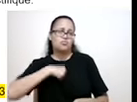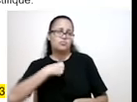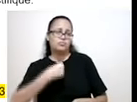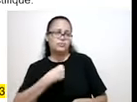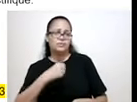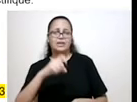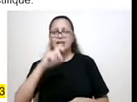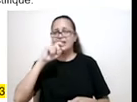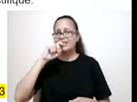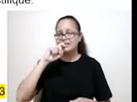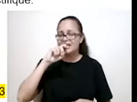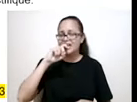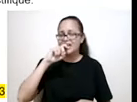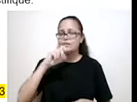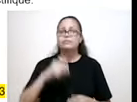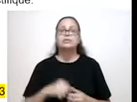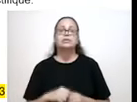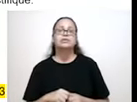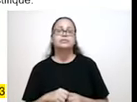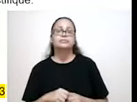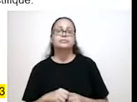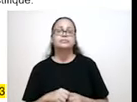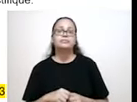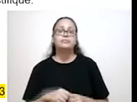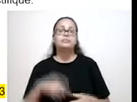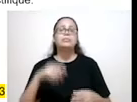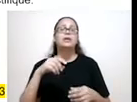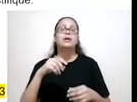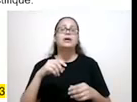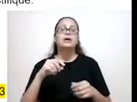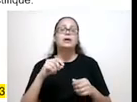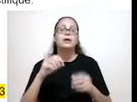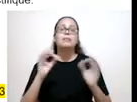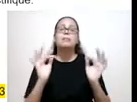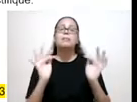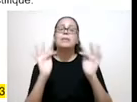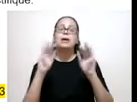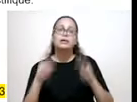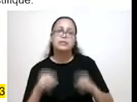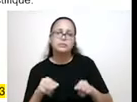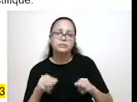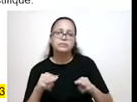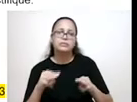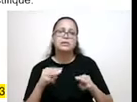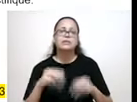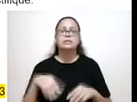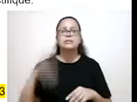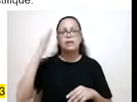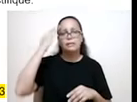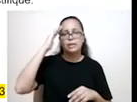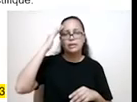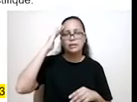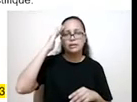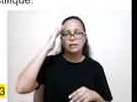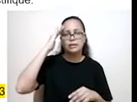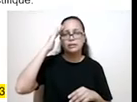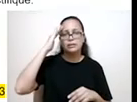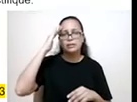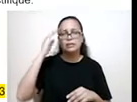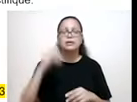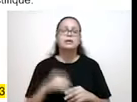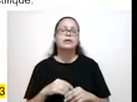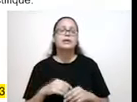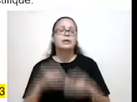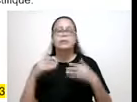conveniente não é homem, nem filho de homem. Se o homem se realizar com sabedoria, eu